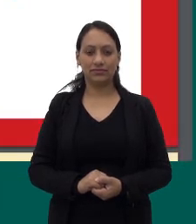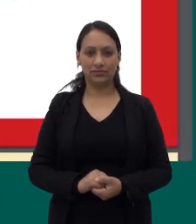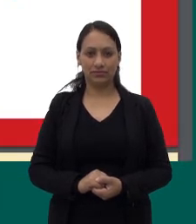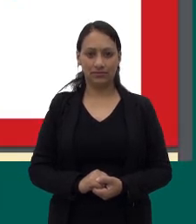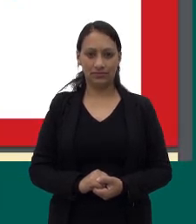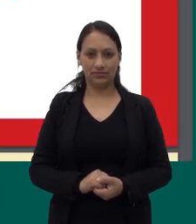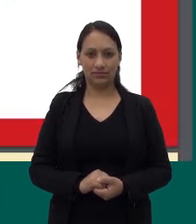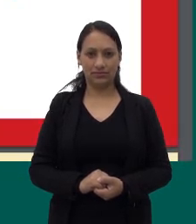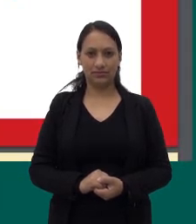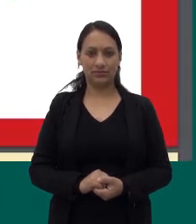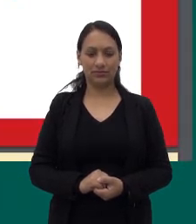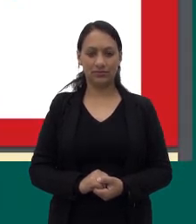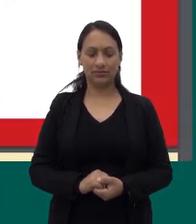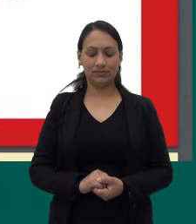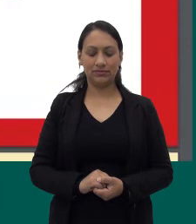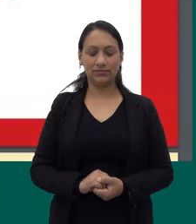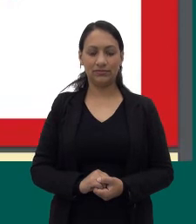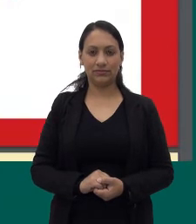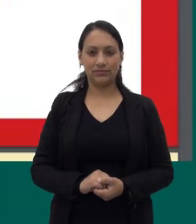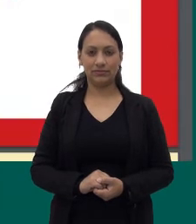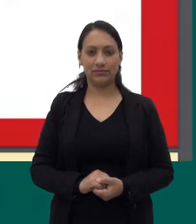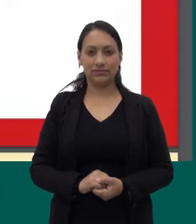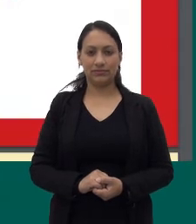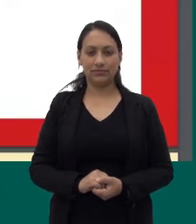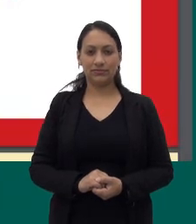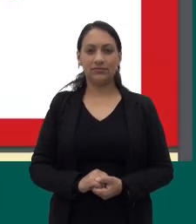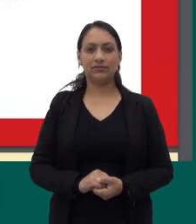Então, quando que